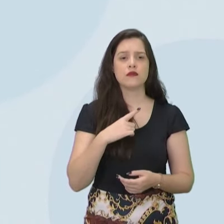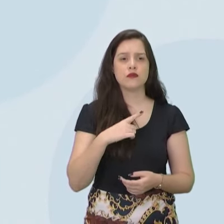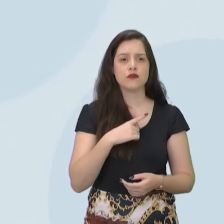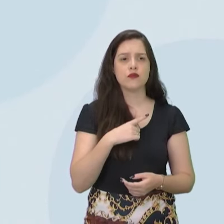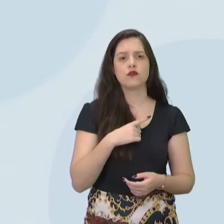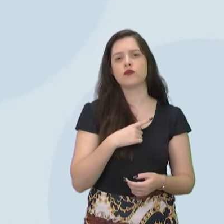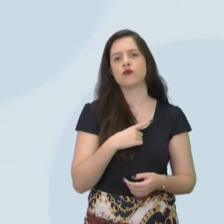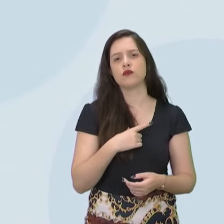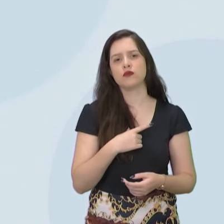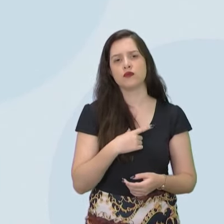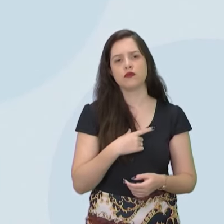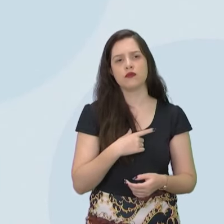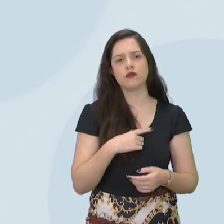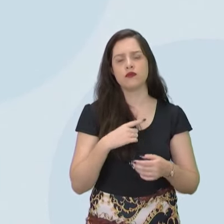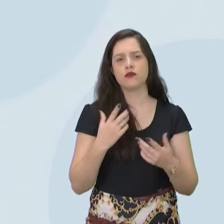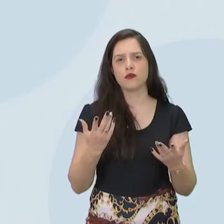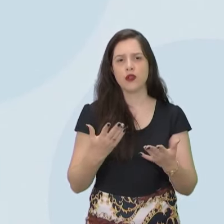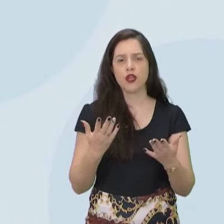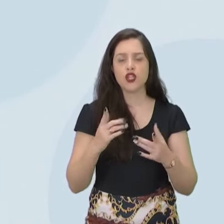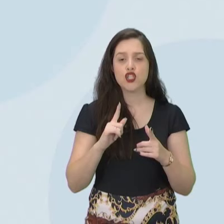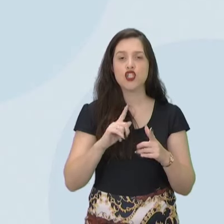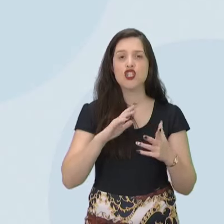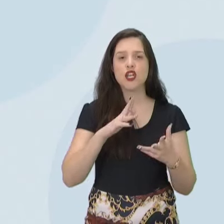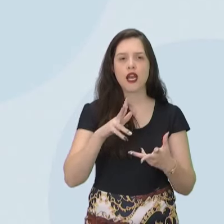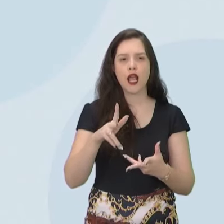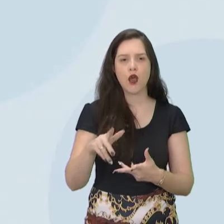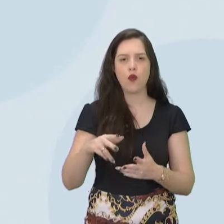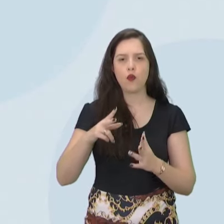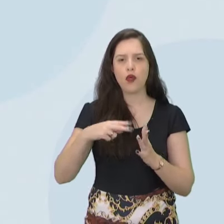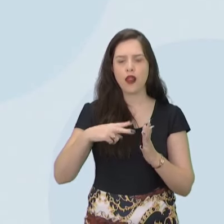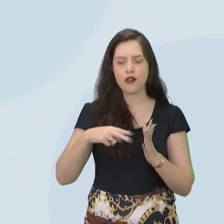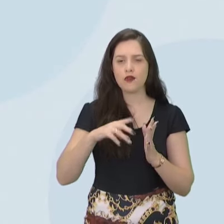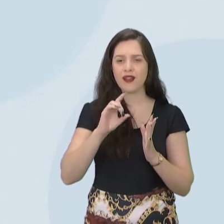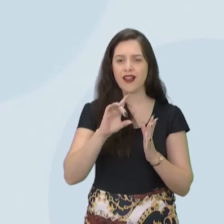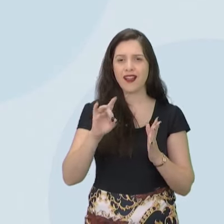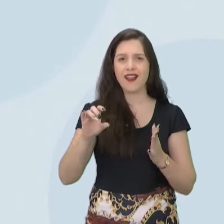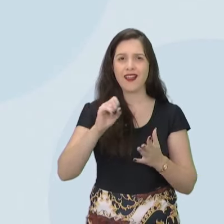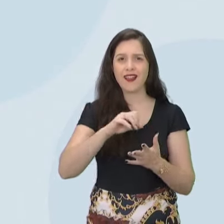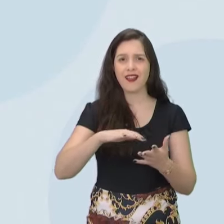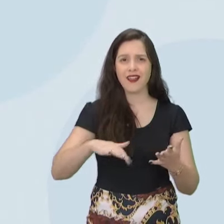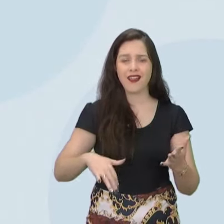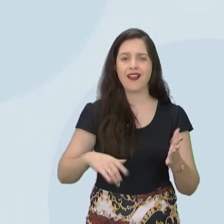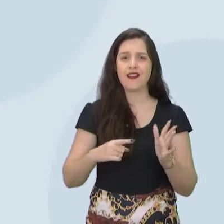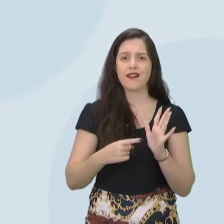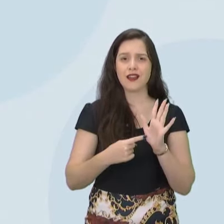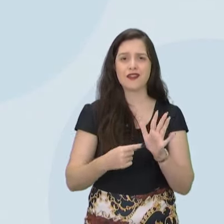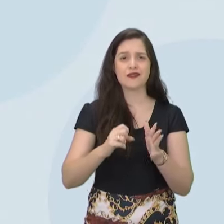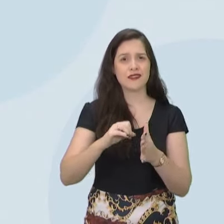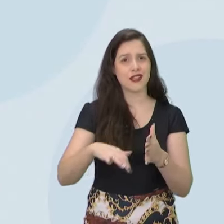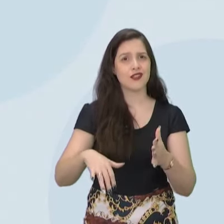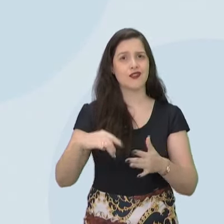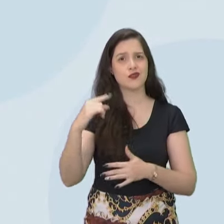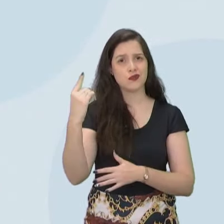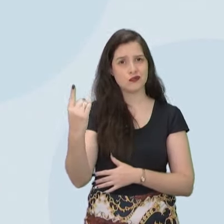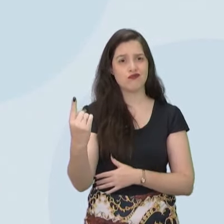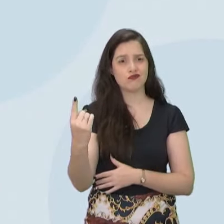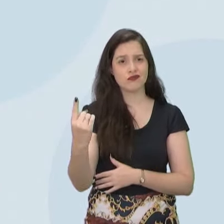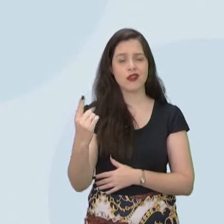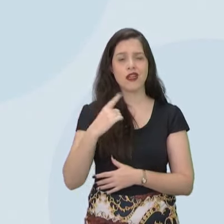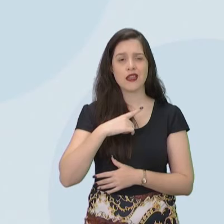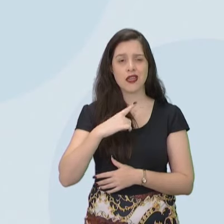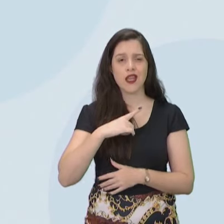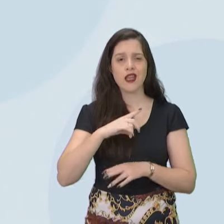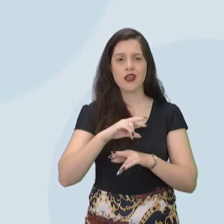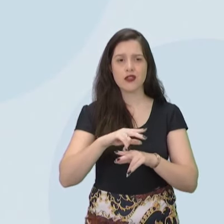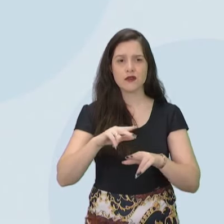então, aqui um exemplo geral, né, da estrutura. Cada atividade, aqui a gente está focando na atividade 1, então ela vai ter sempre aí